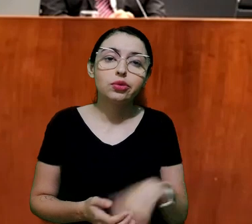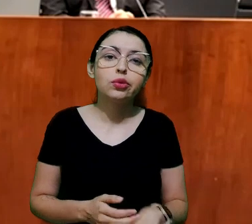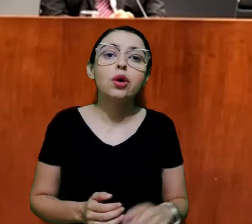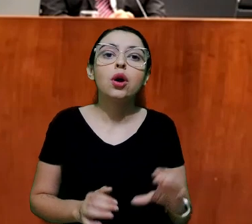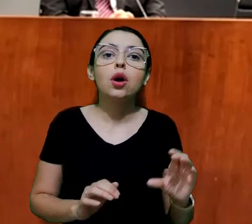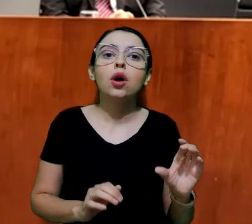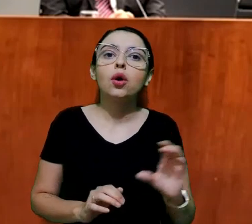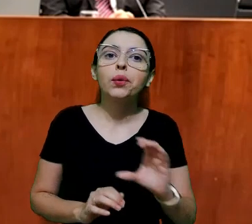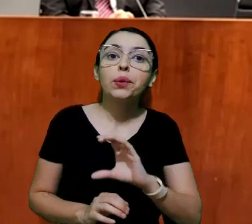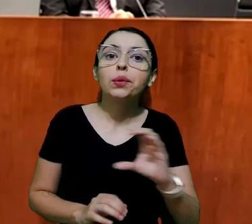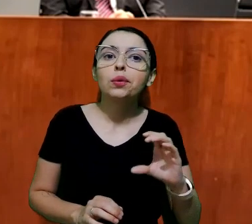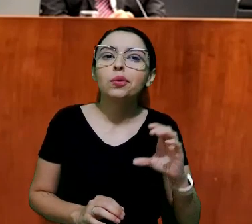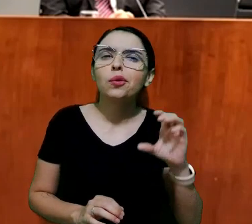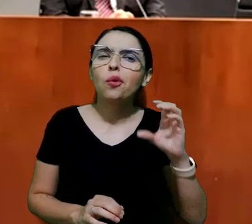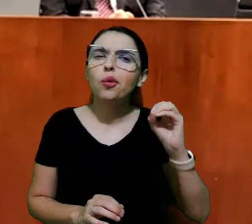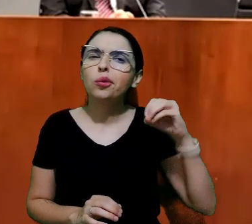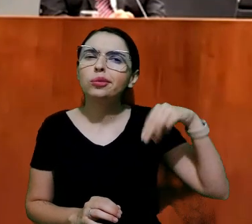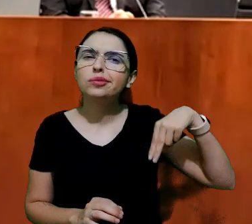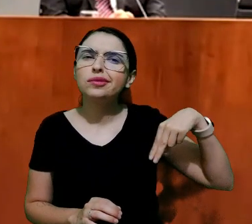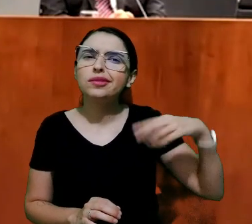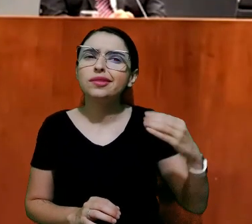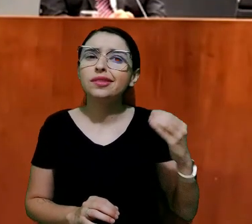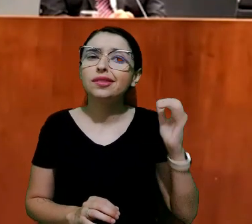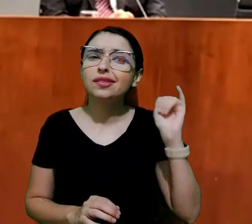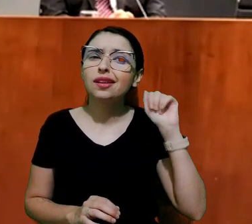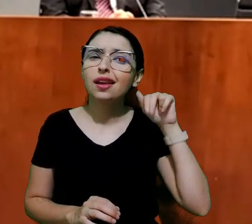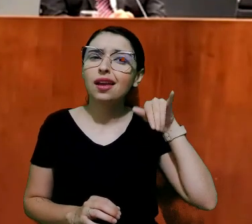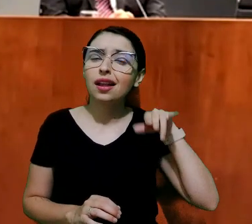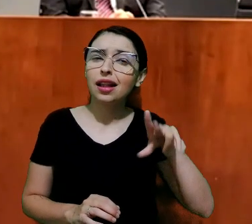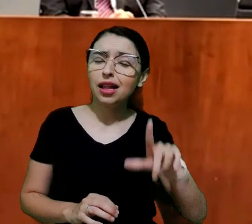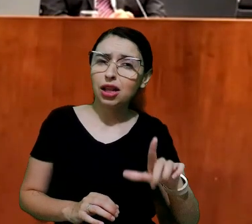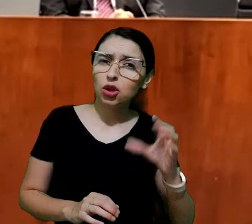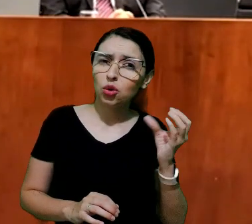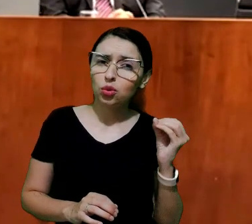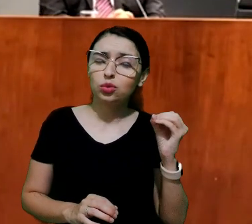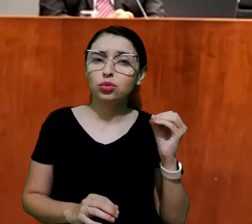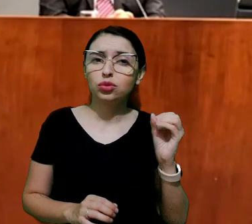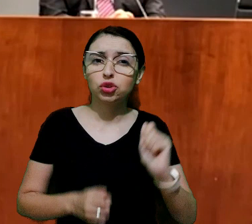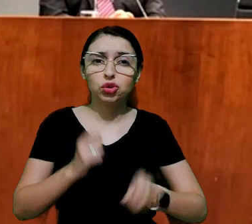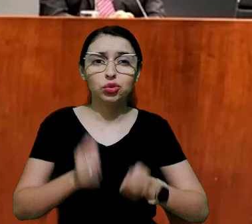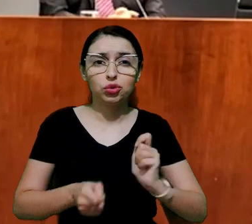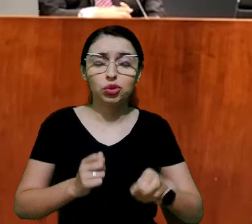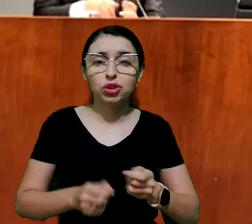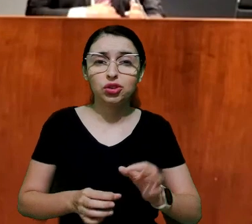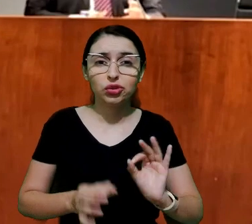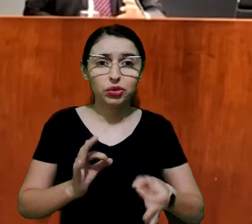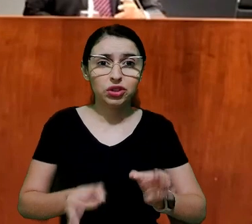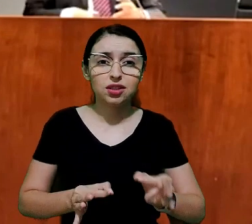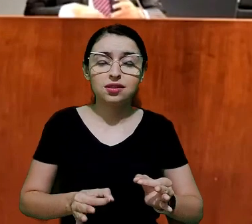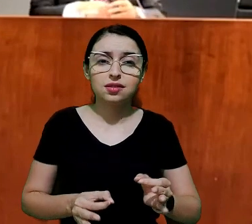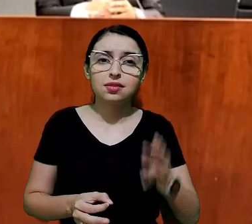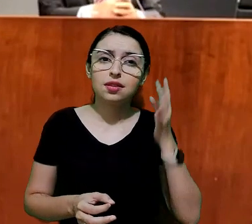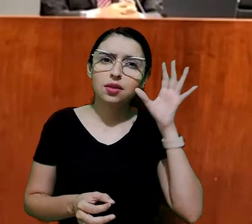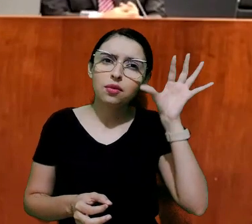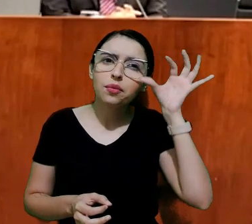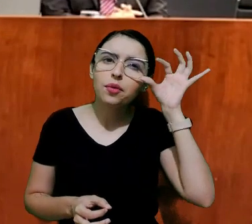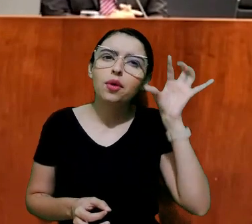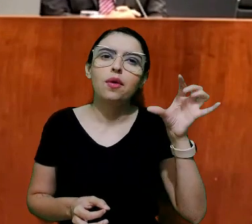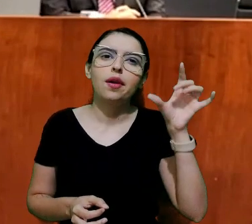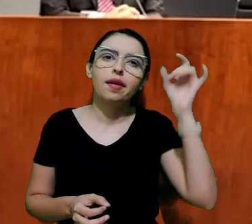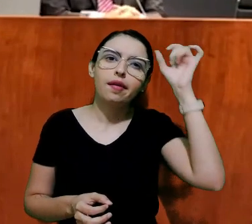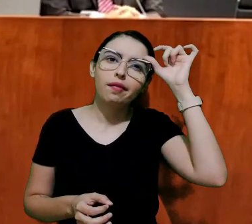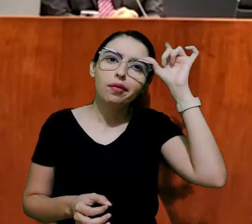Justiça. Merece a crítica. Merece a crítica de quem olha a situação de insegurança que se